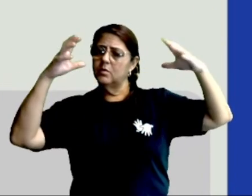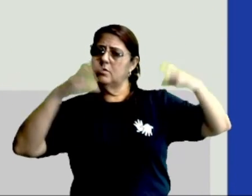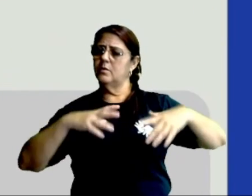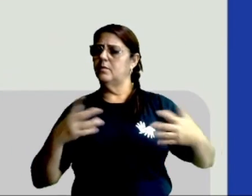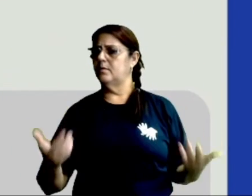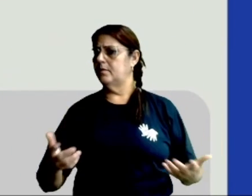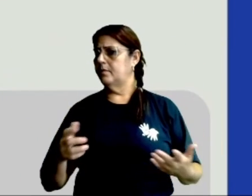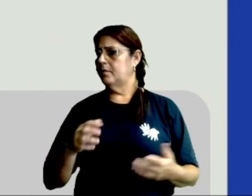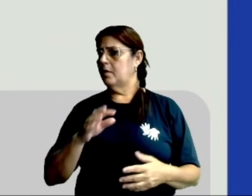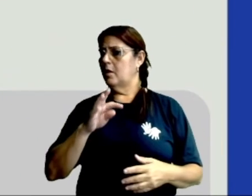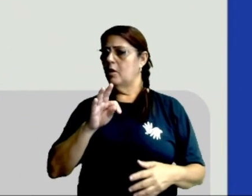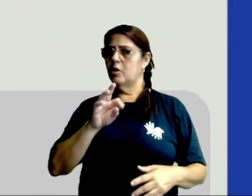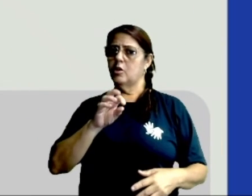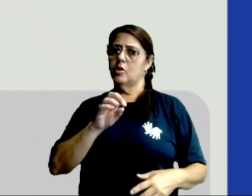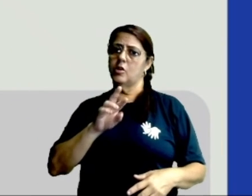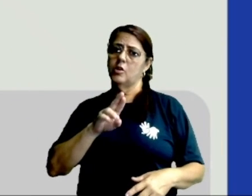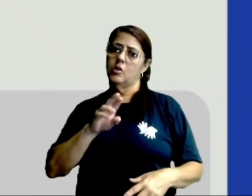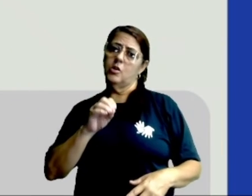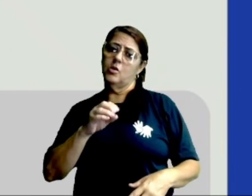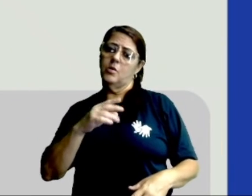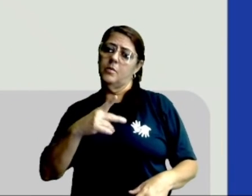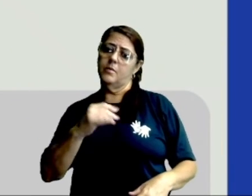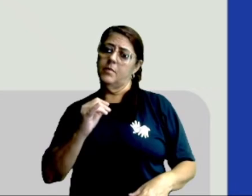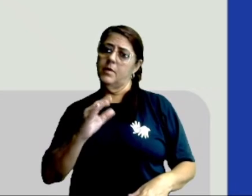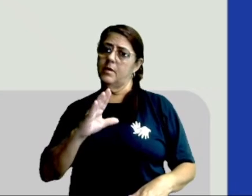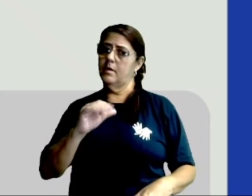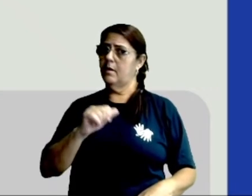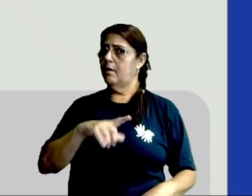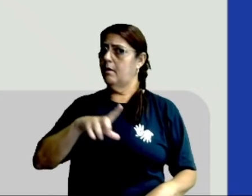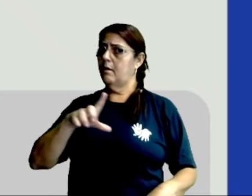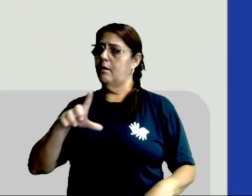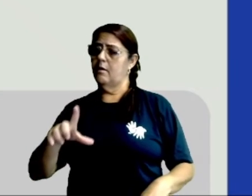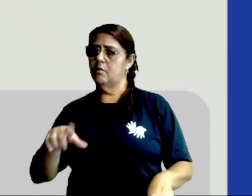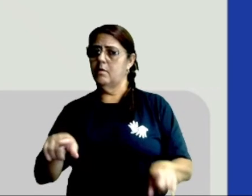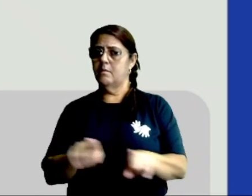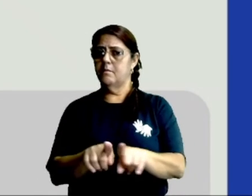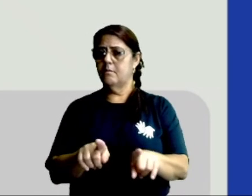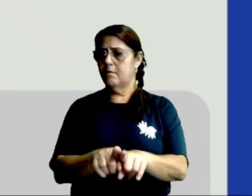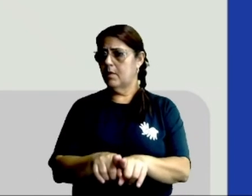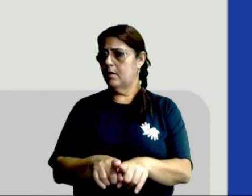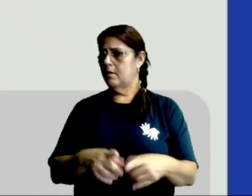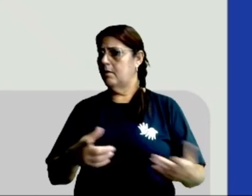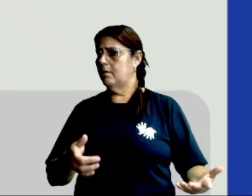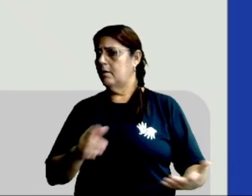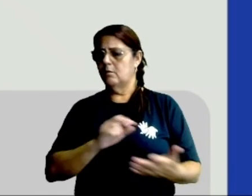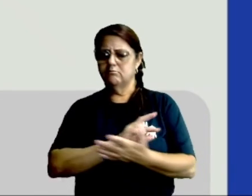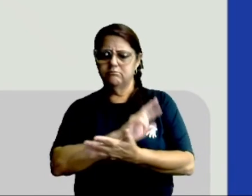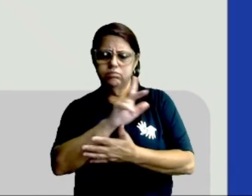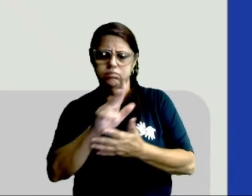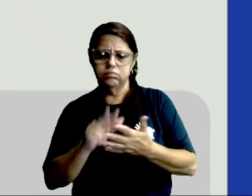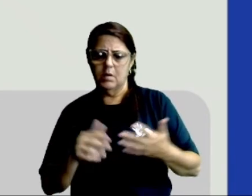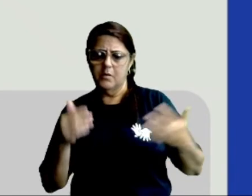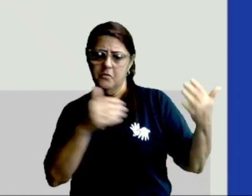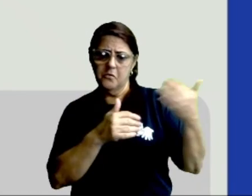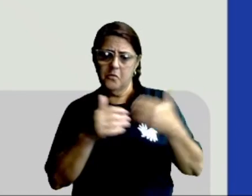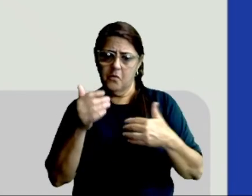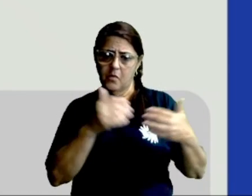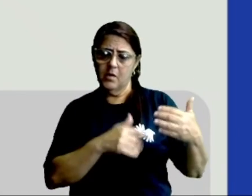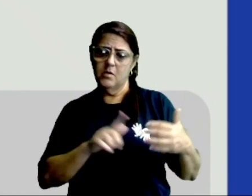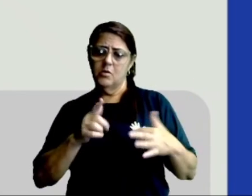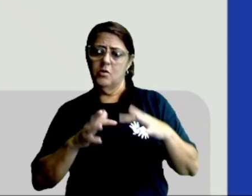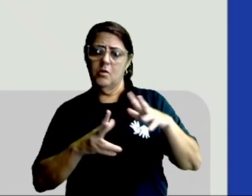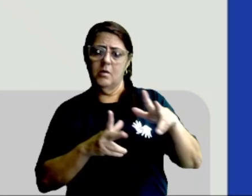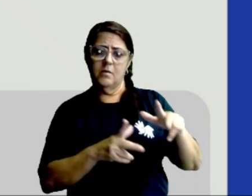né, a floresta tropical equatorial, né? E nós temos alguns desertos também, muita influência, né, da